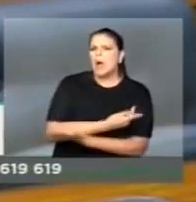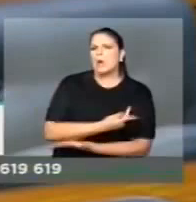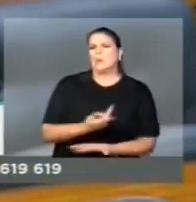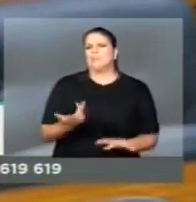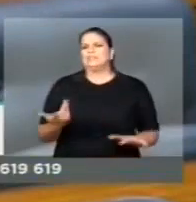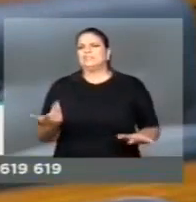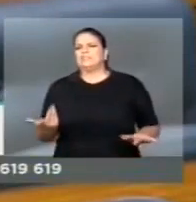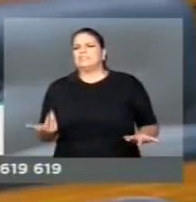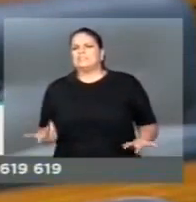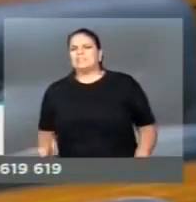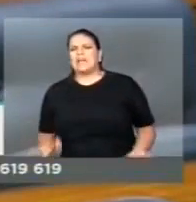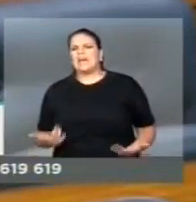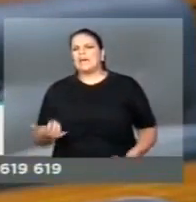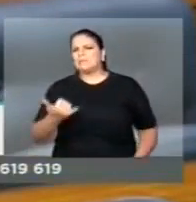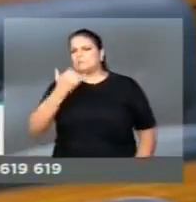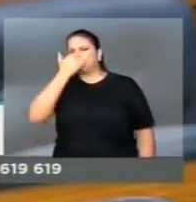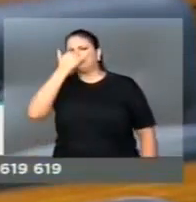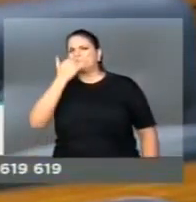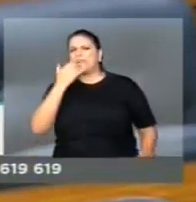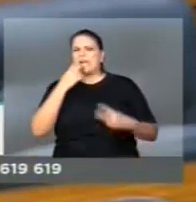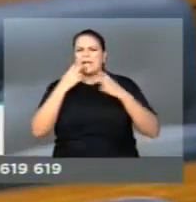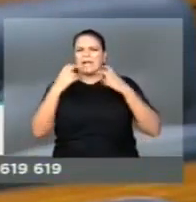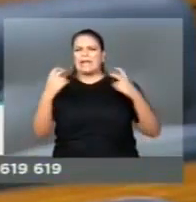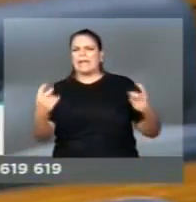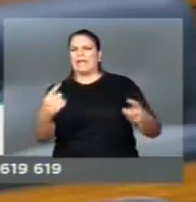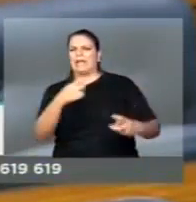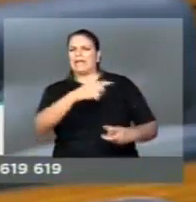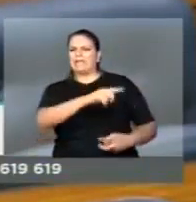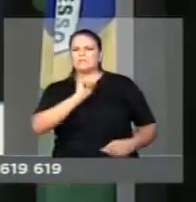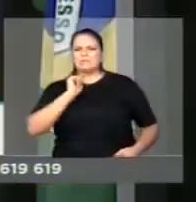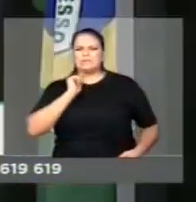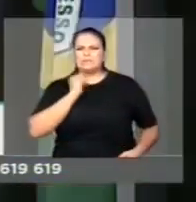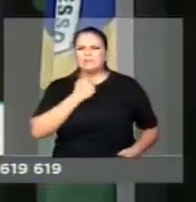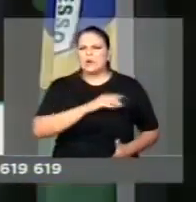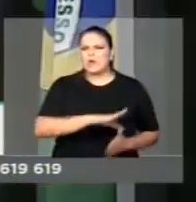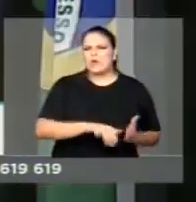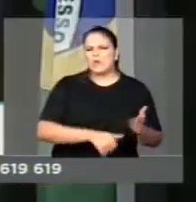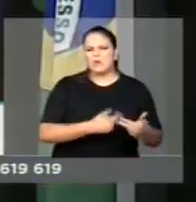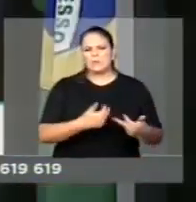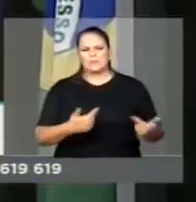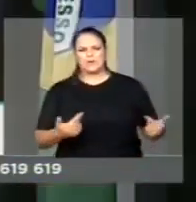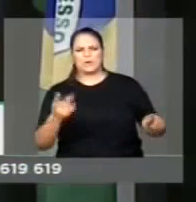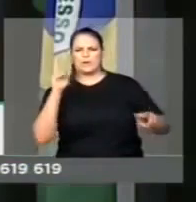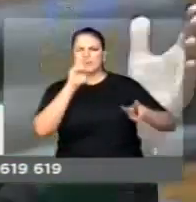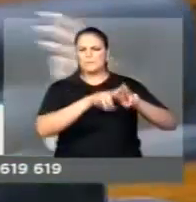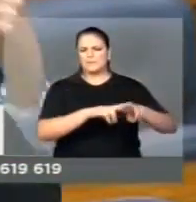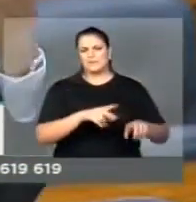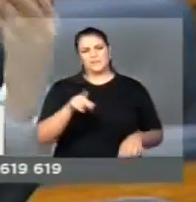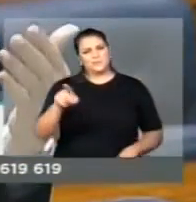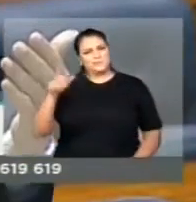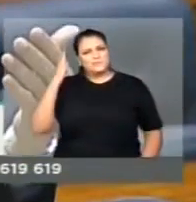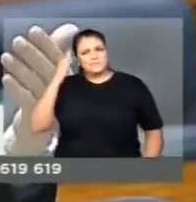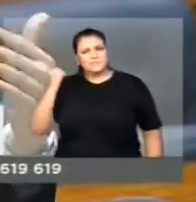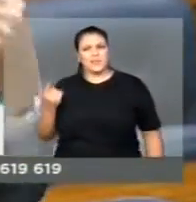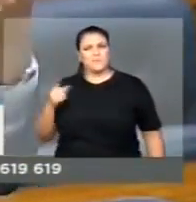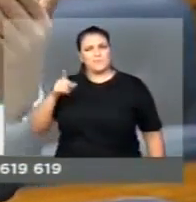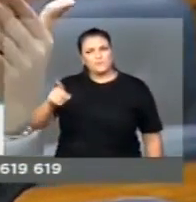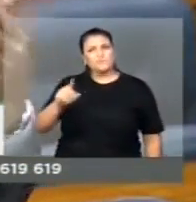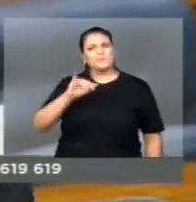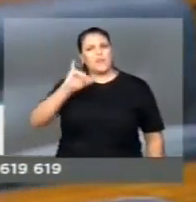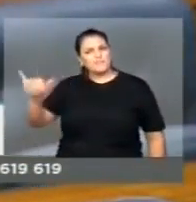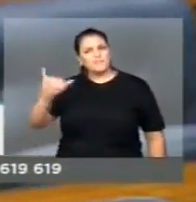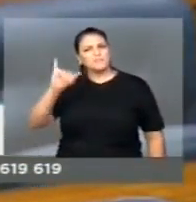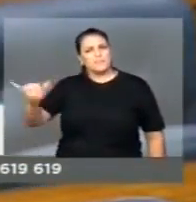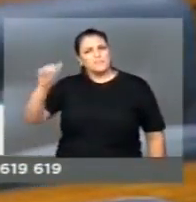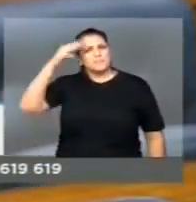sei que Vossa Excelência tem alertado para isso, outros pares de Vossa Excelência no PSDB, como no PPS e outros partidos têm alertado nesse sentido. É o